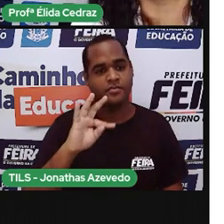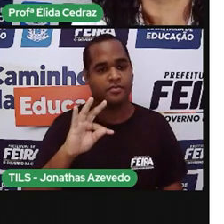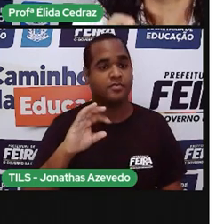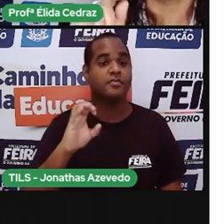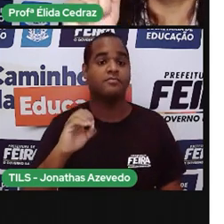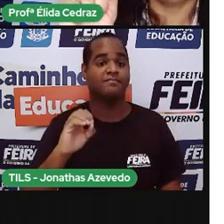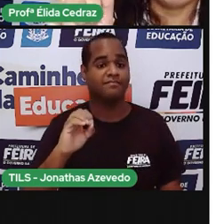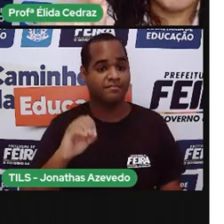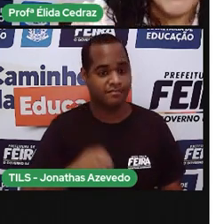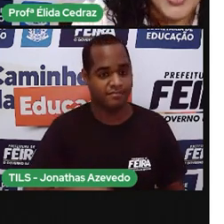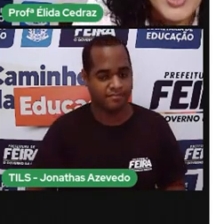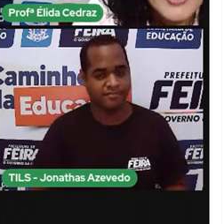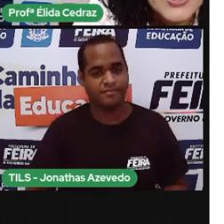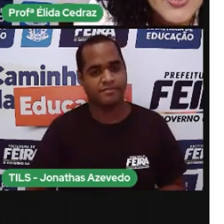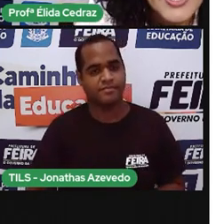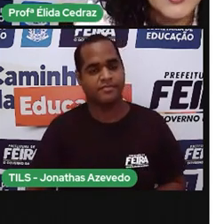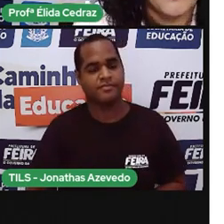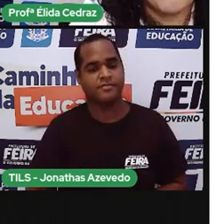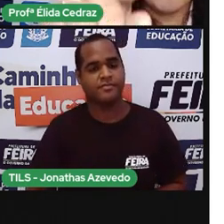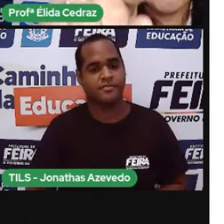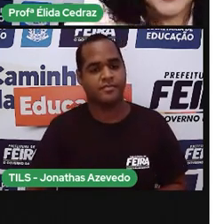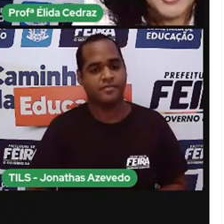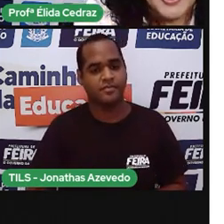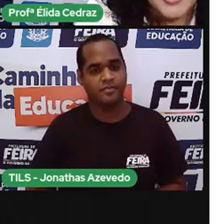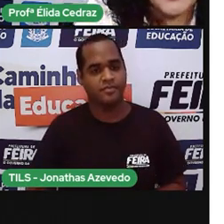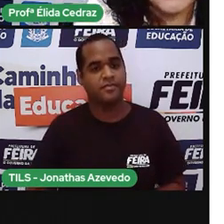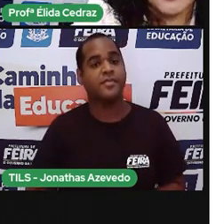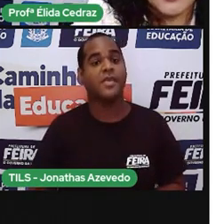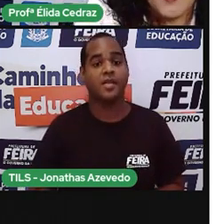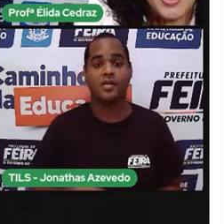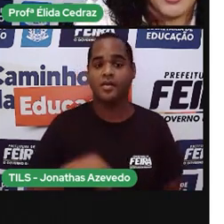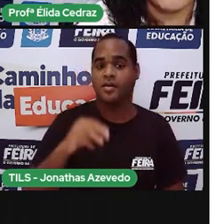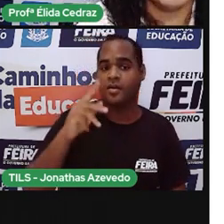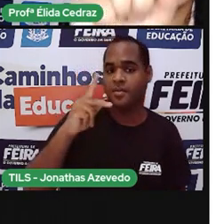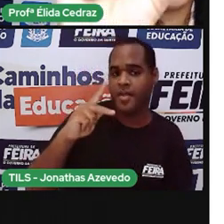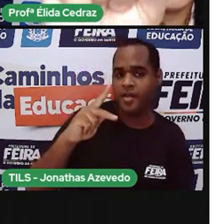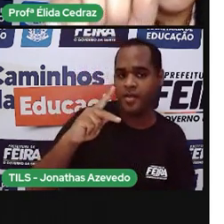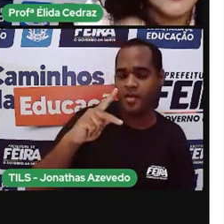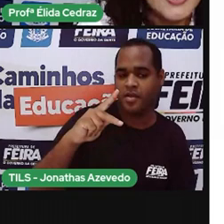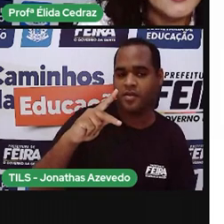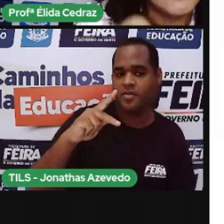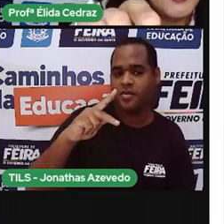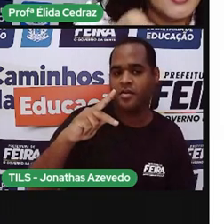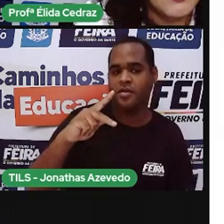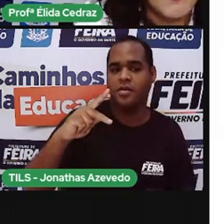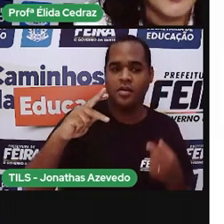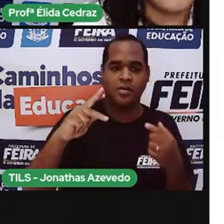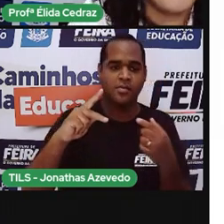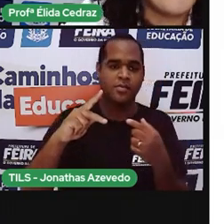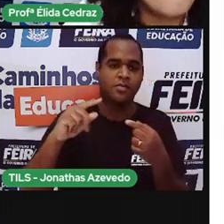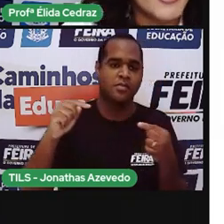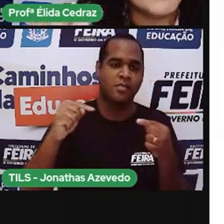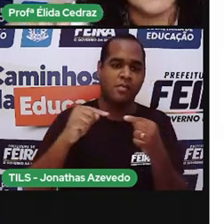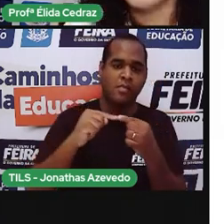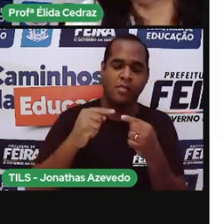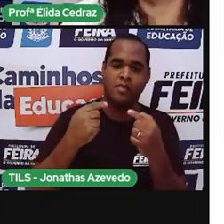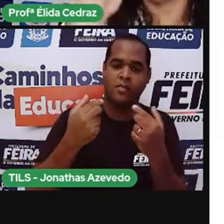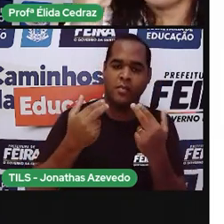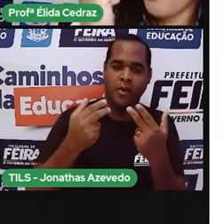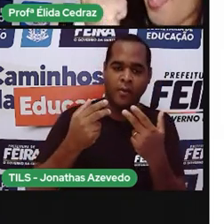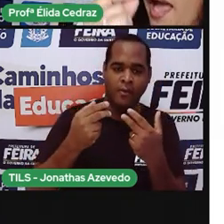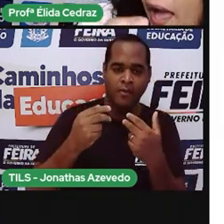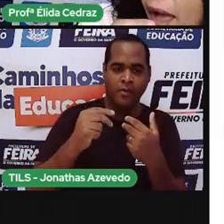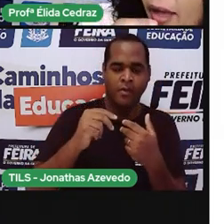pifarito. Olha só aí, ó. P igual, I é igual, mas a